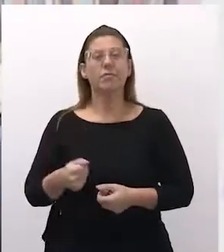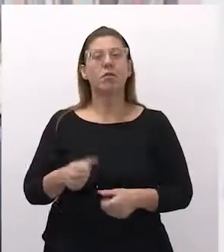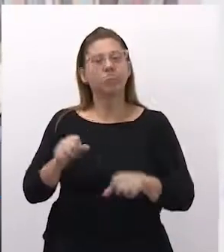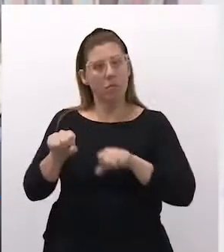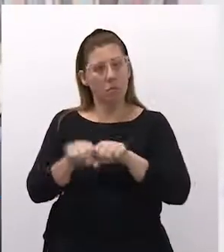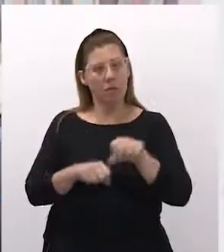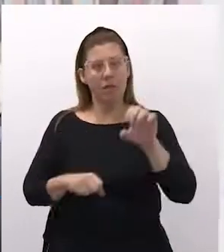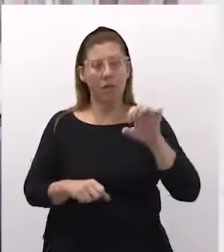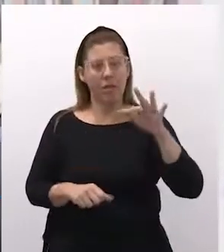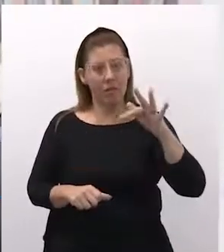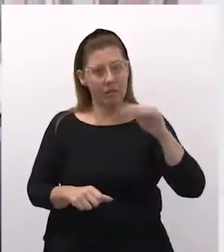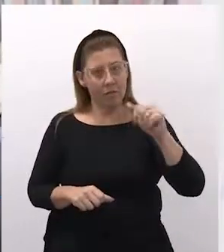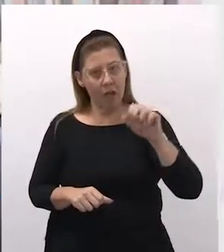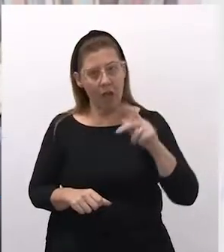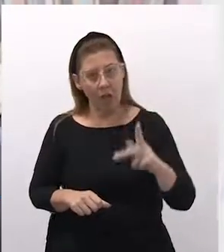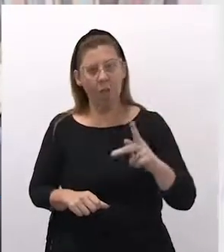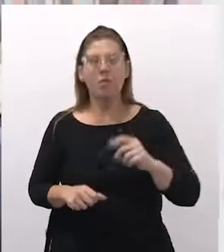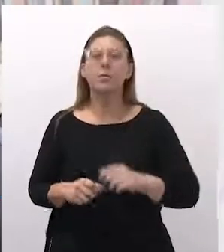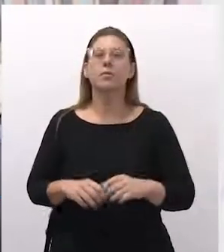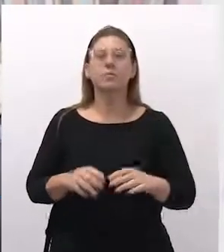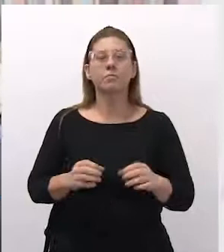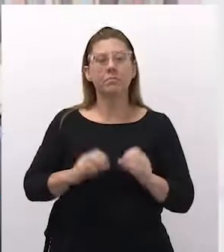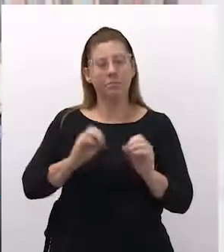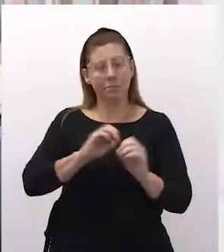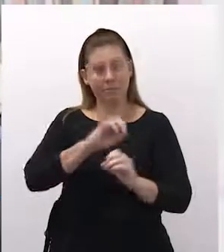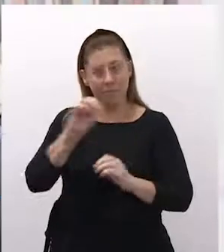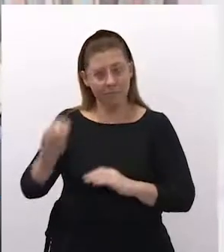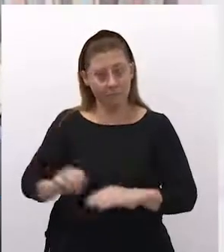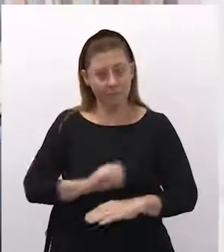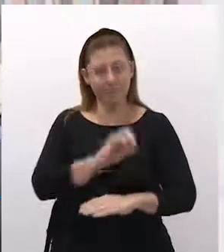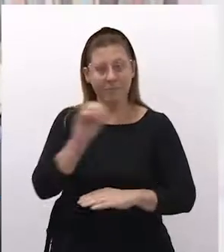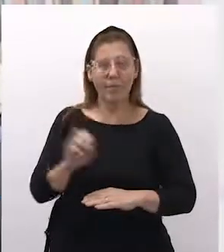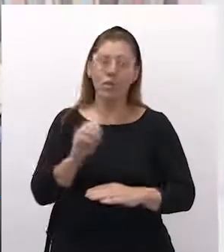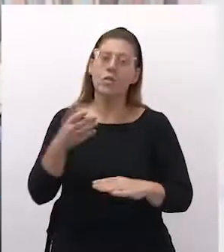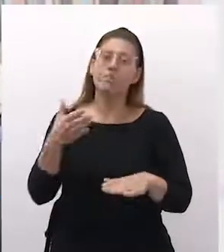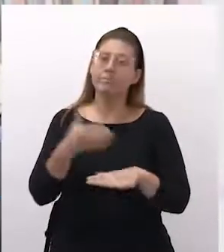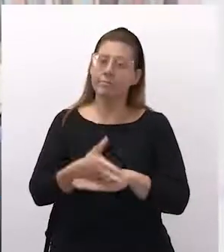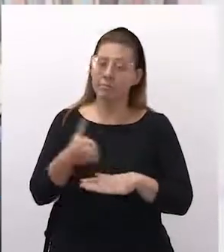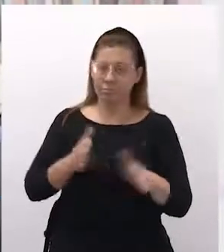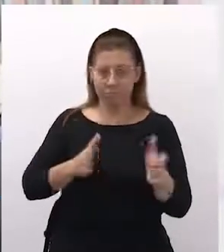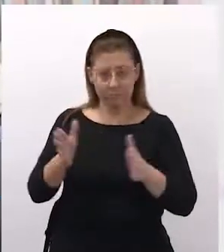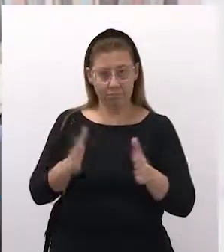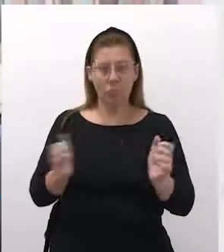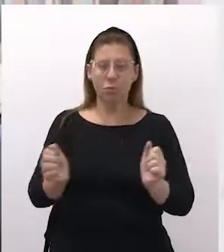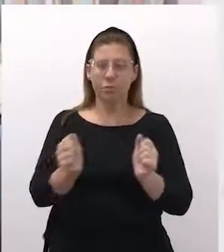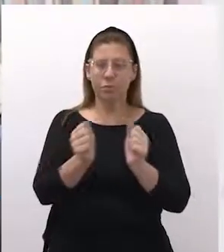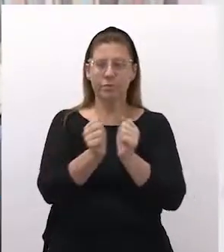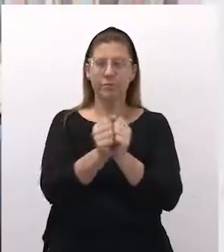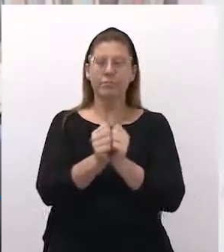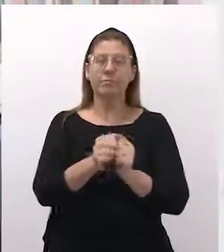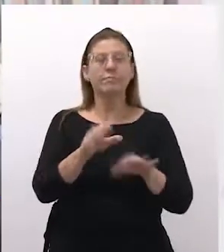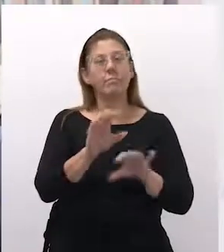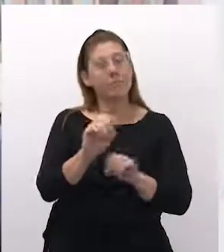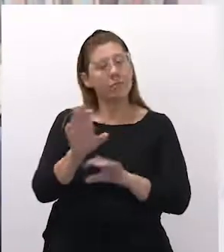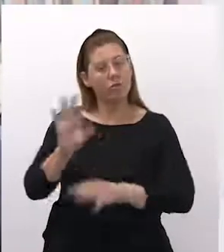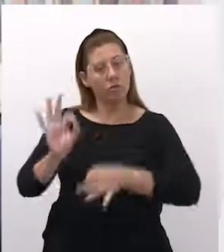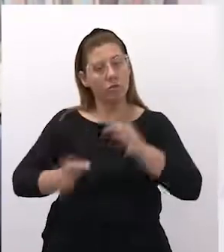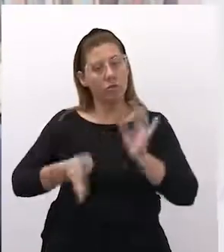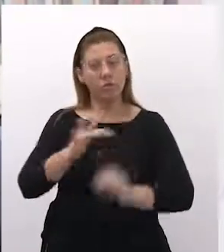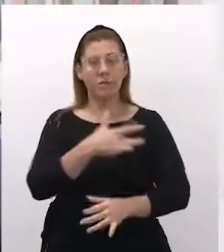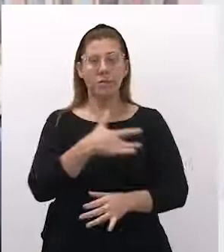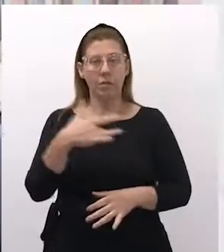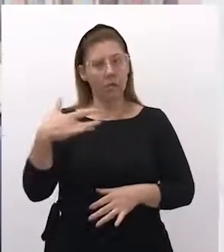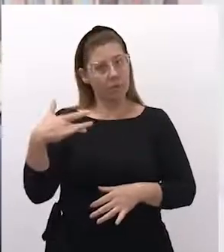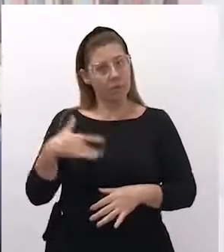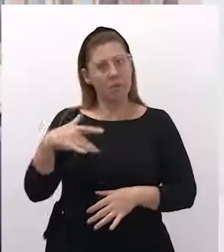uma transmissão do Centro de Mídia São Paulo, dentro do nosso programa que tem uma parceria da Educação, Justiça, Saúde